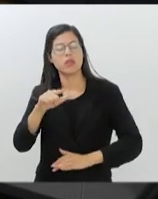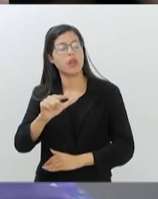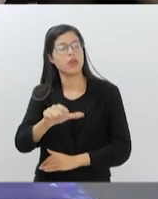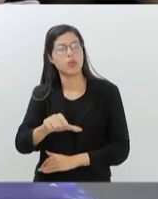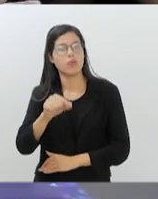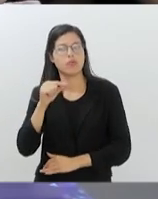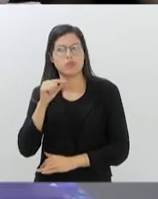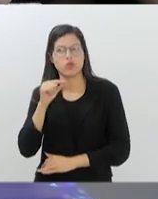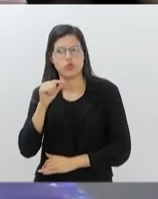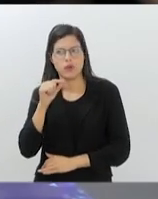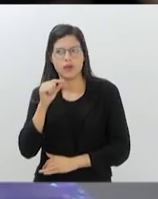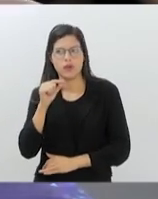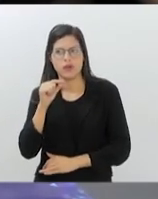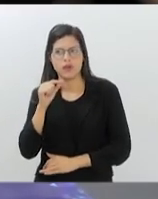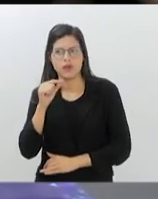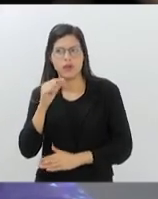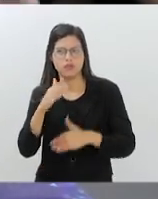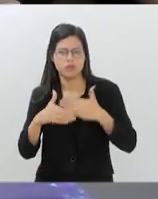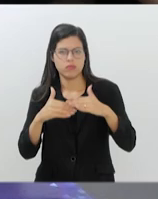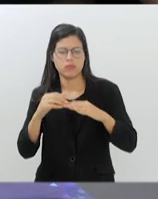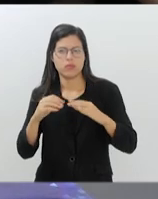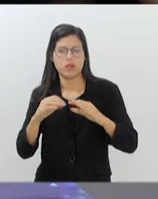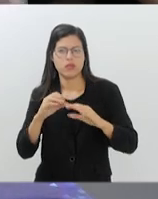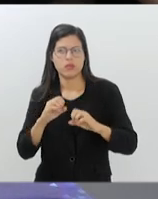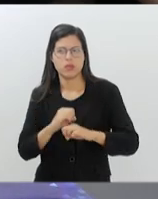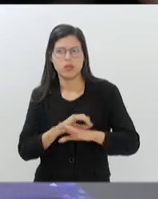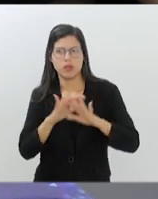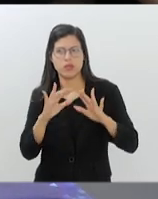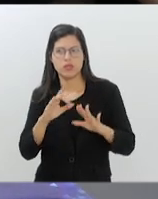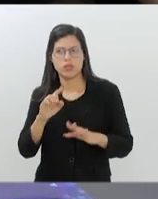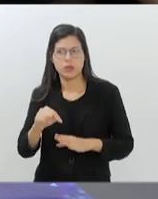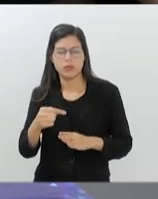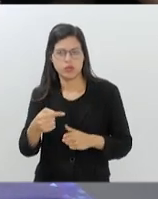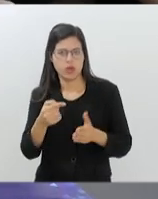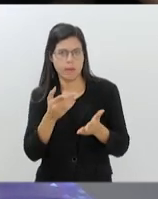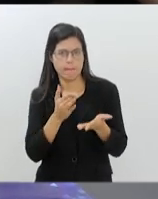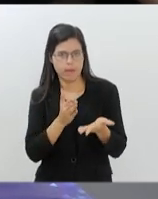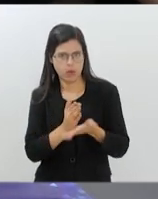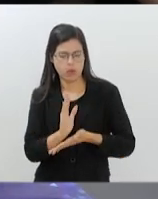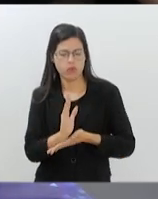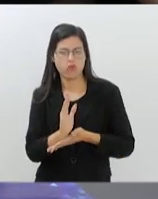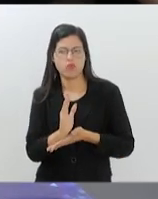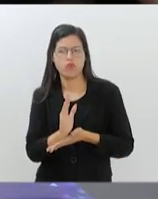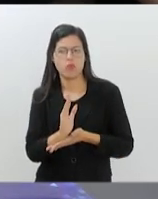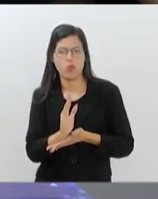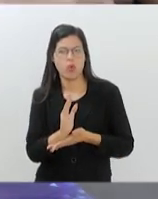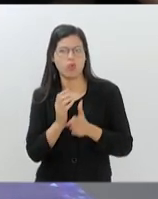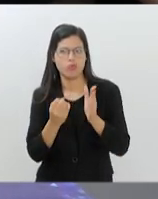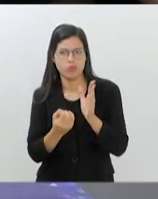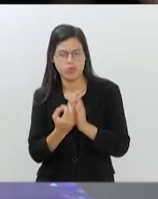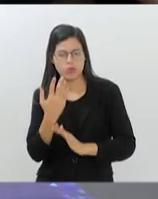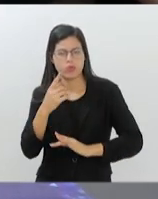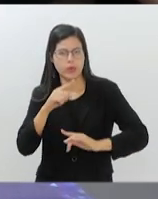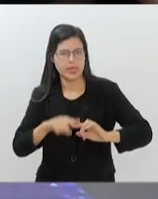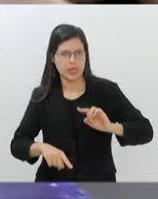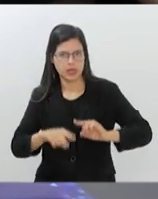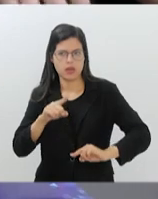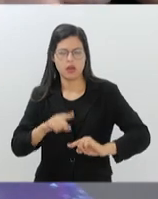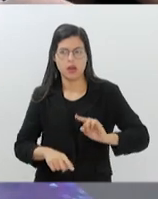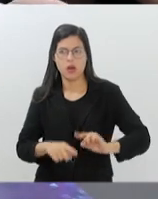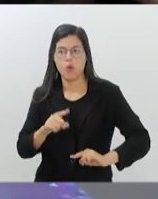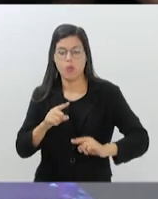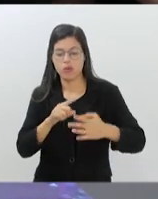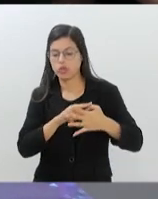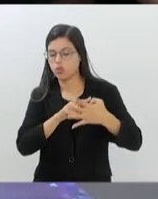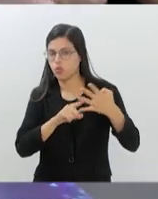processo criativo correto a medida com que se decidiu aprovou e foi produzida Todas aquelas peças as quatro agências não só